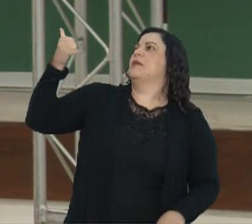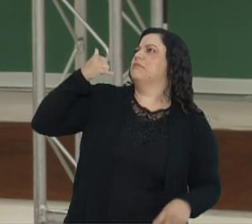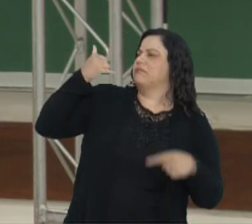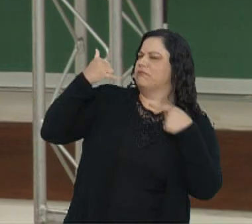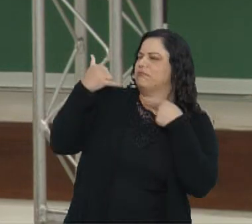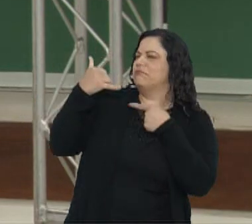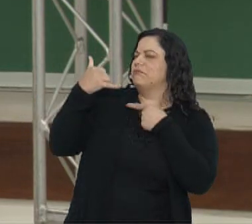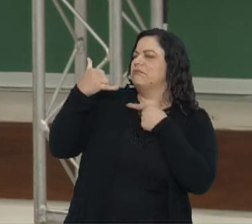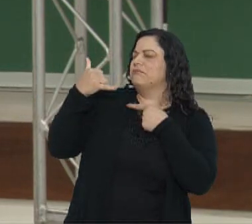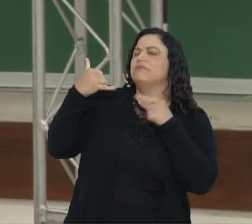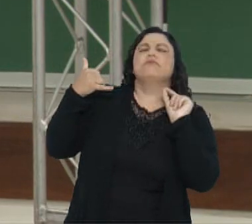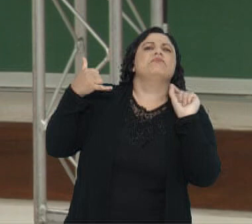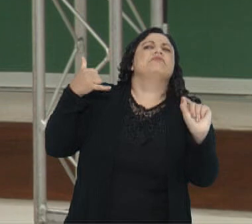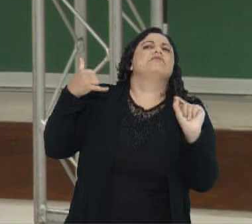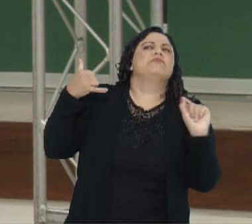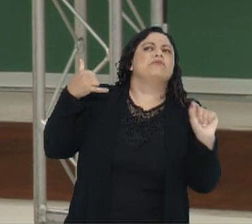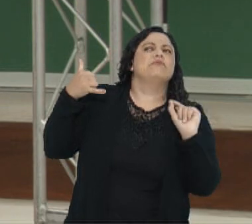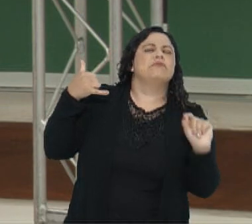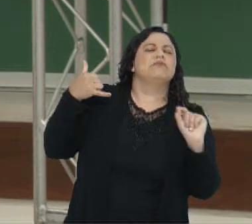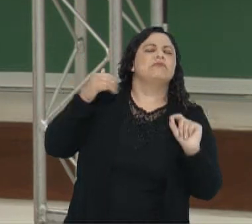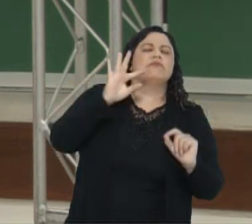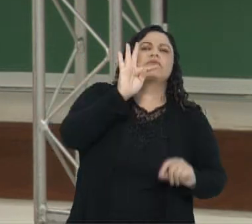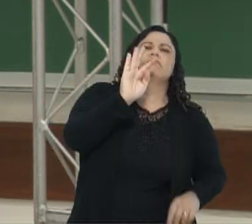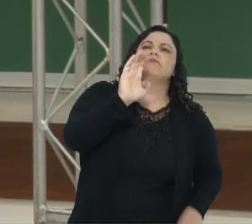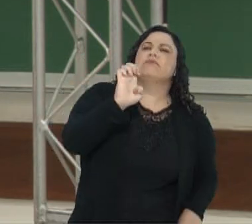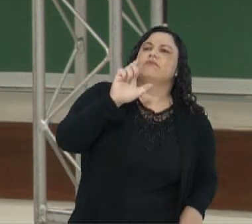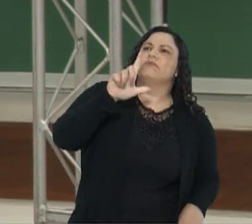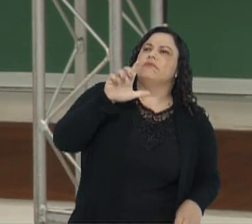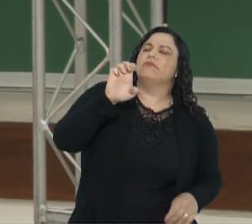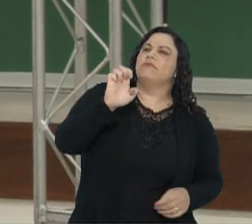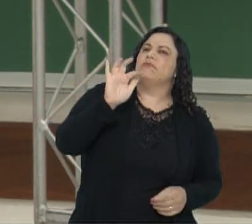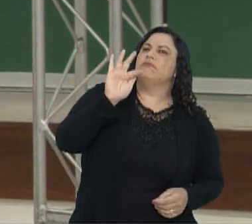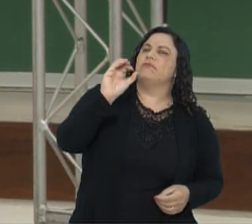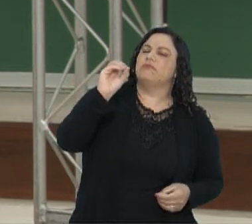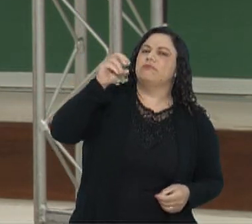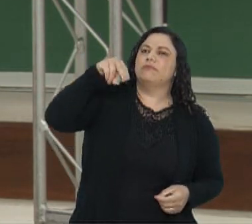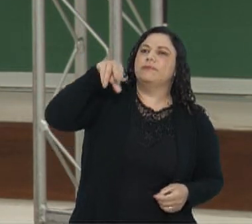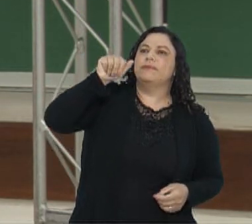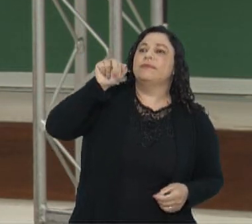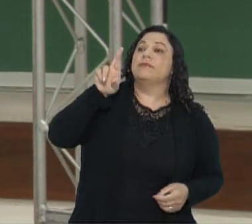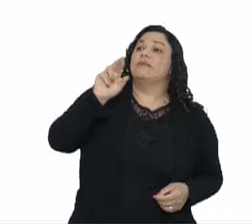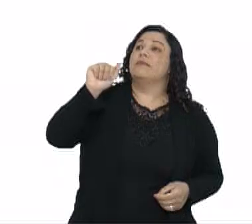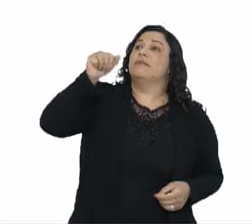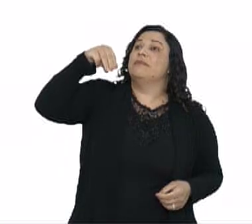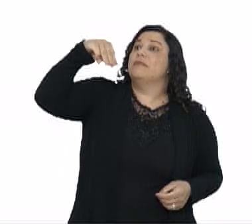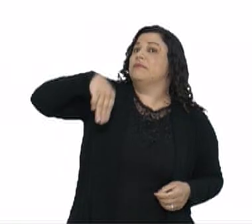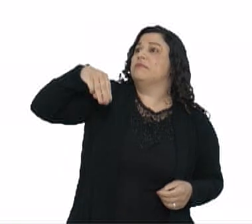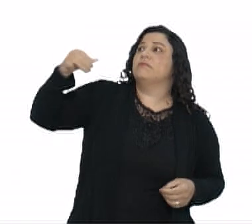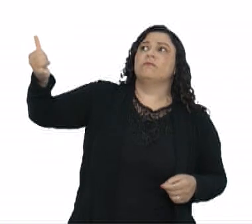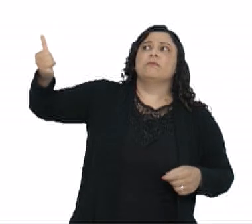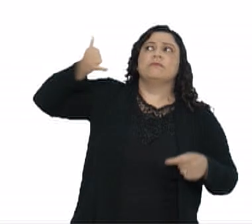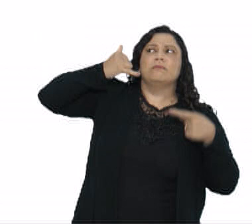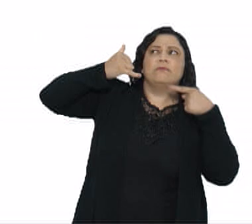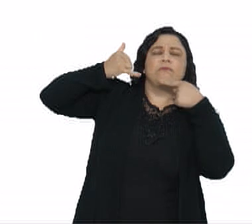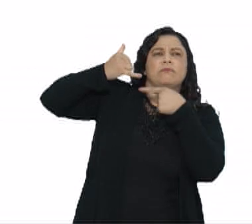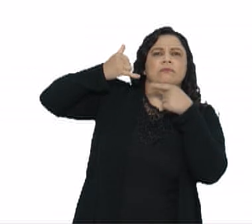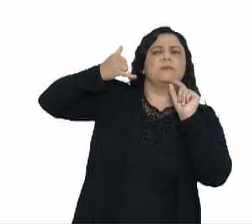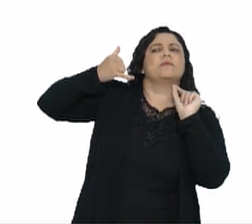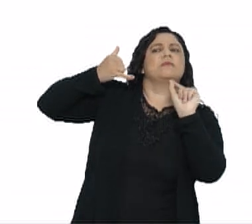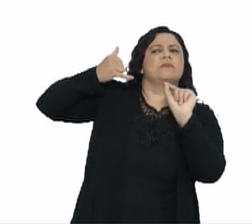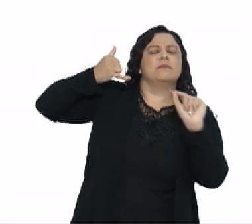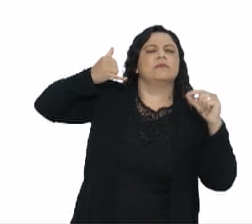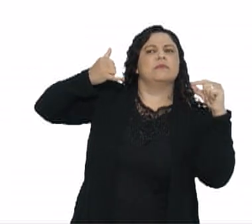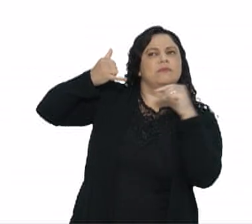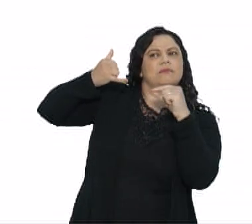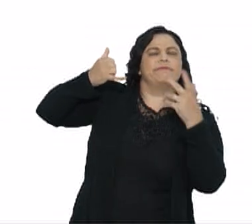telefonou? Alguém. Não consigo identificar, portanto, indeterminado. Verbo transitivo indireto,